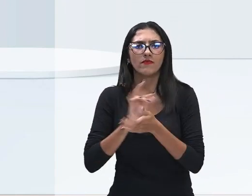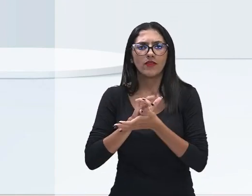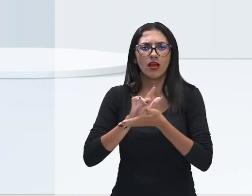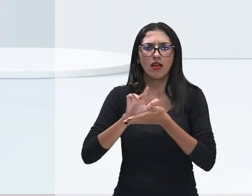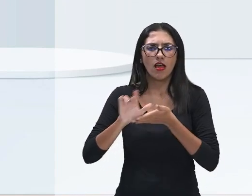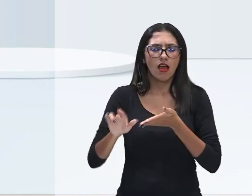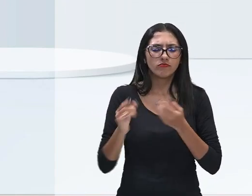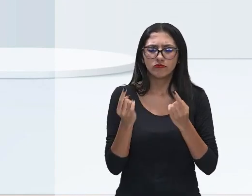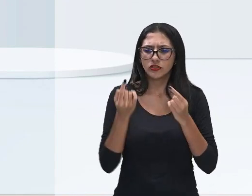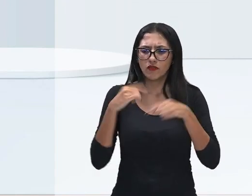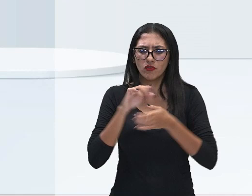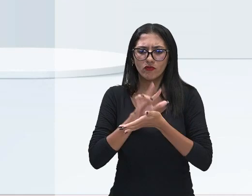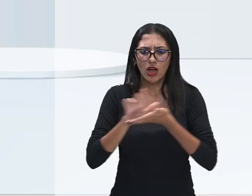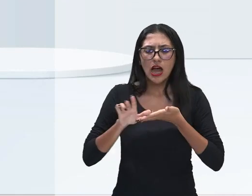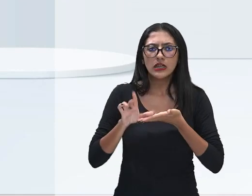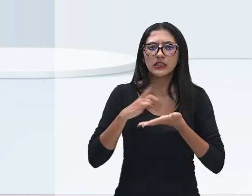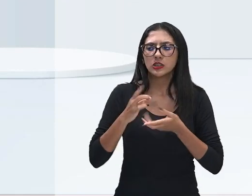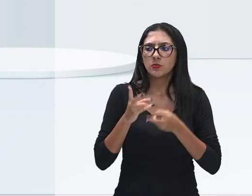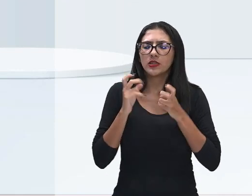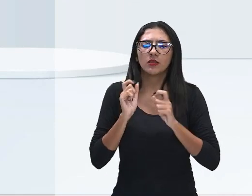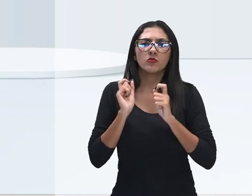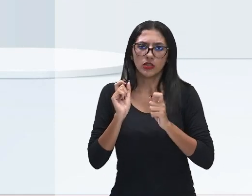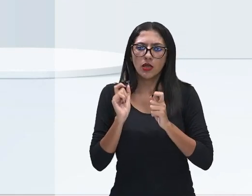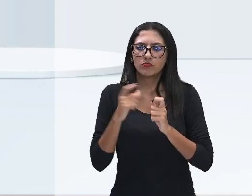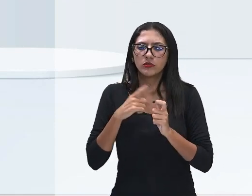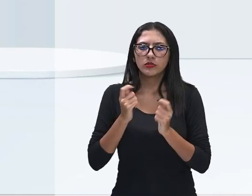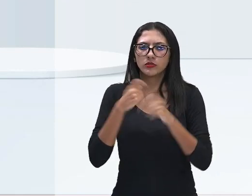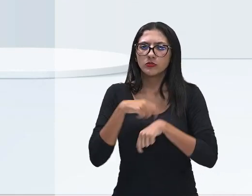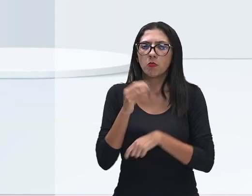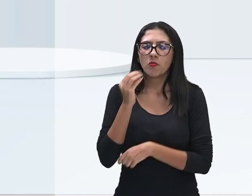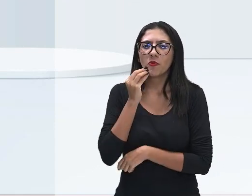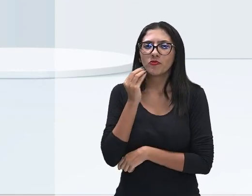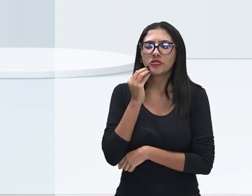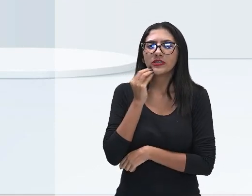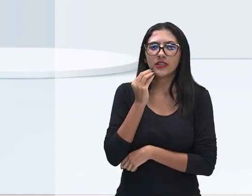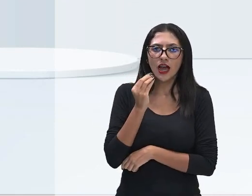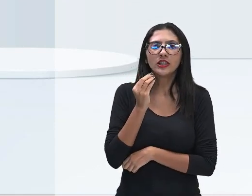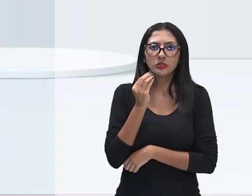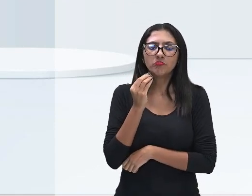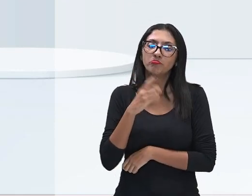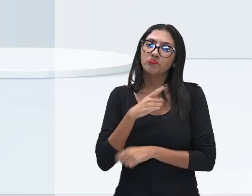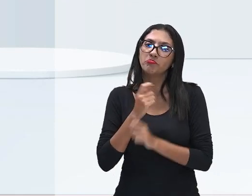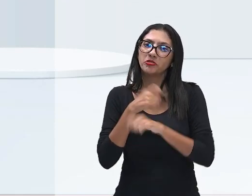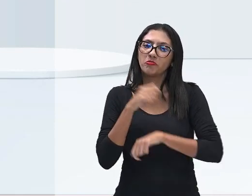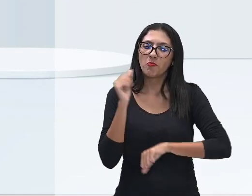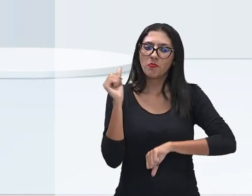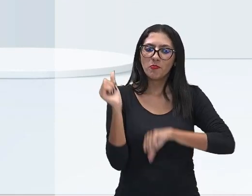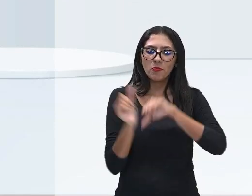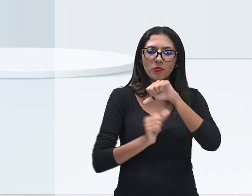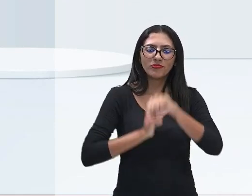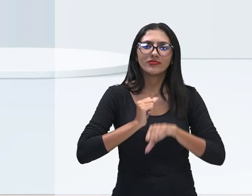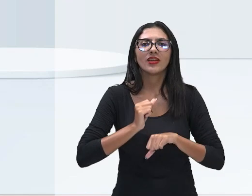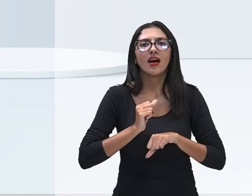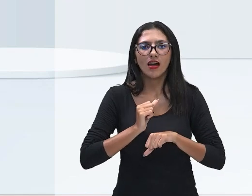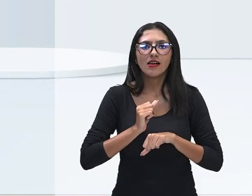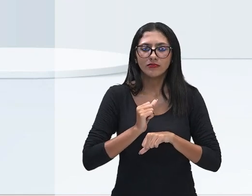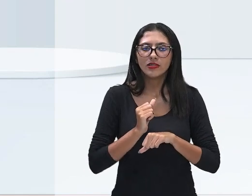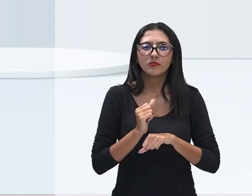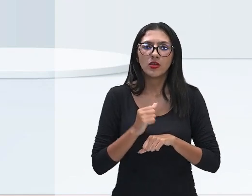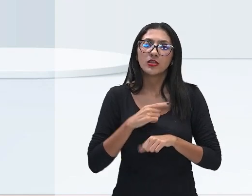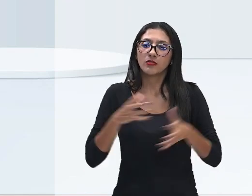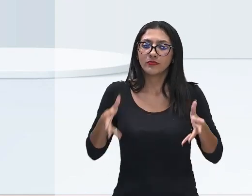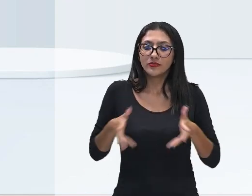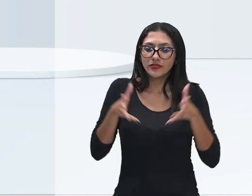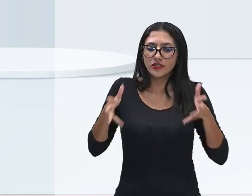como oportunidade de crescimento, nós podemos nos transformar em agentes positivos de mudança